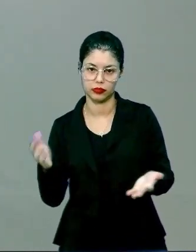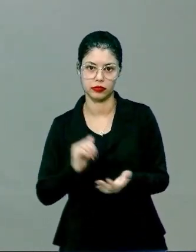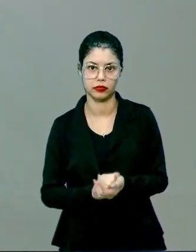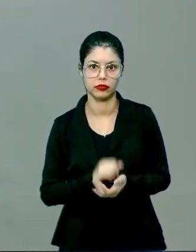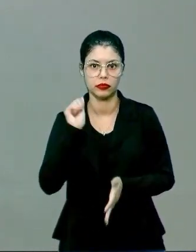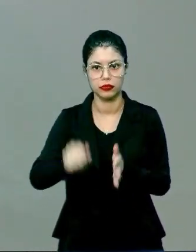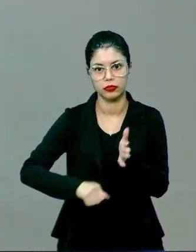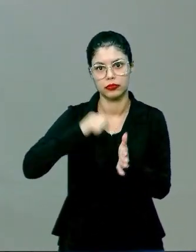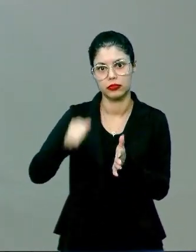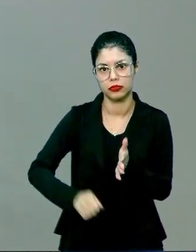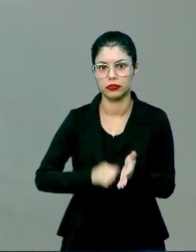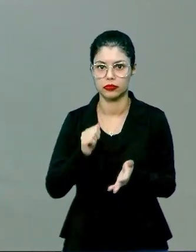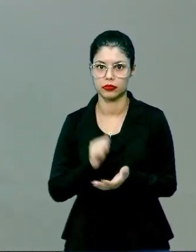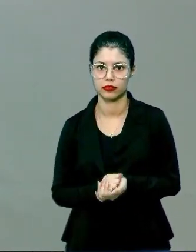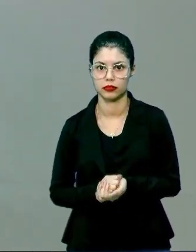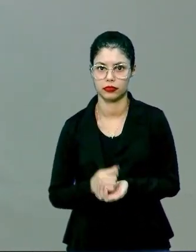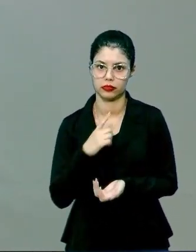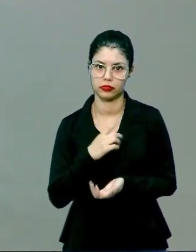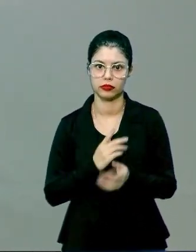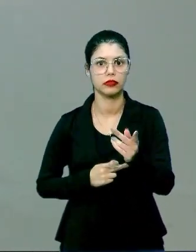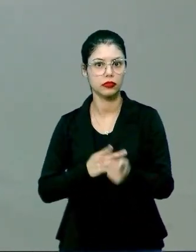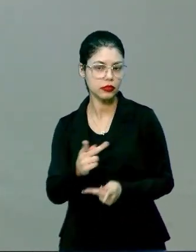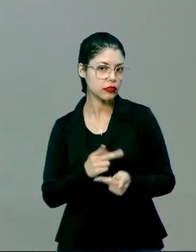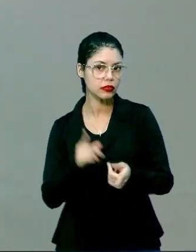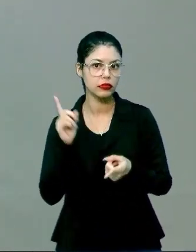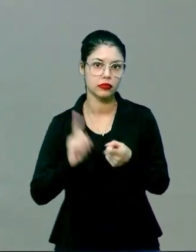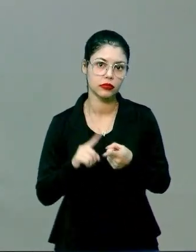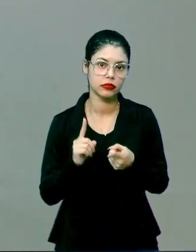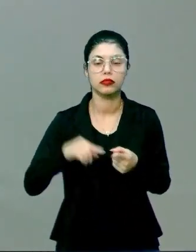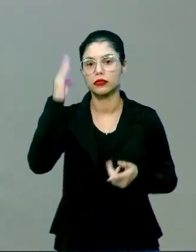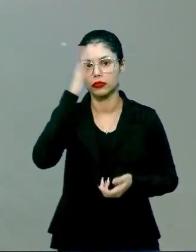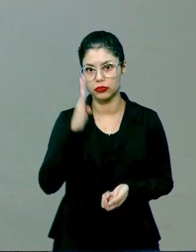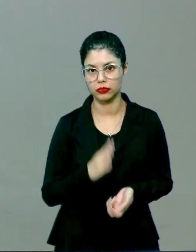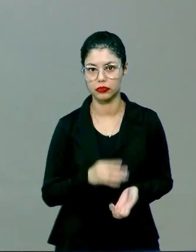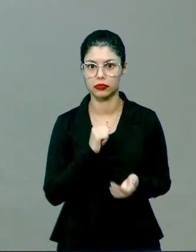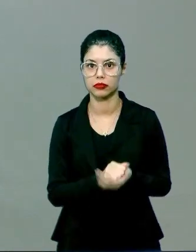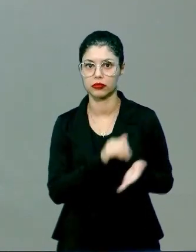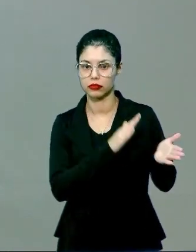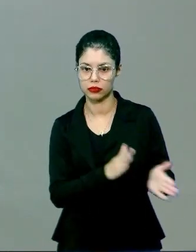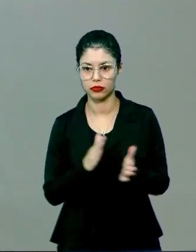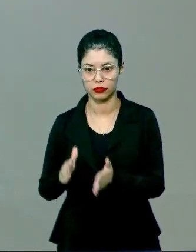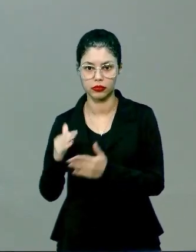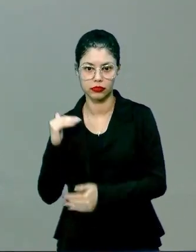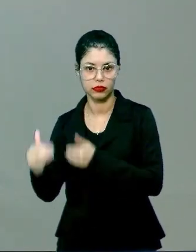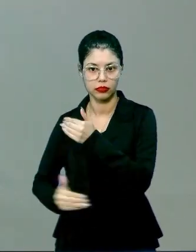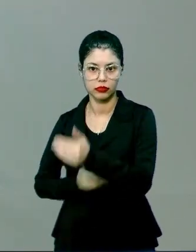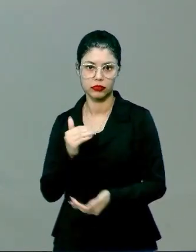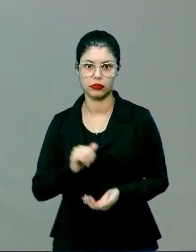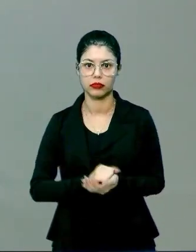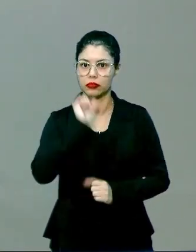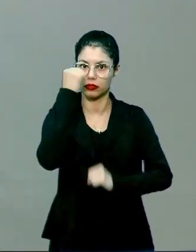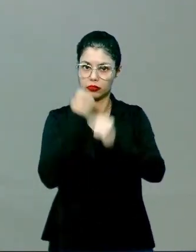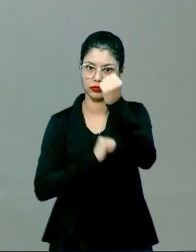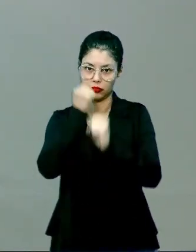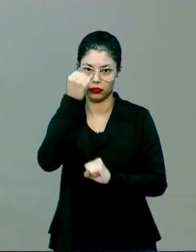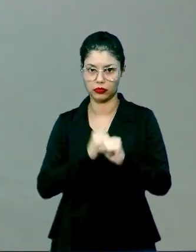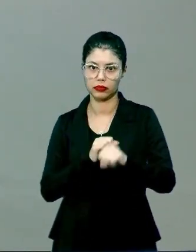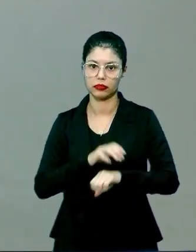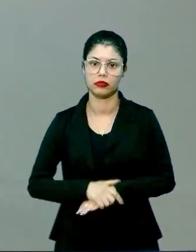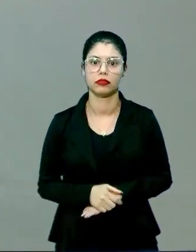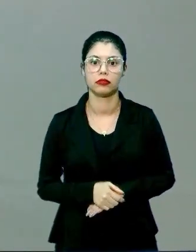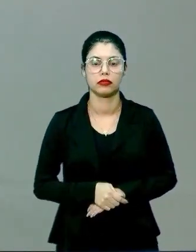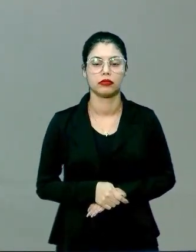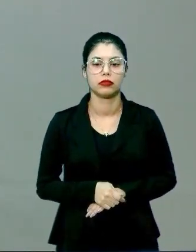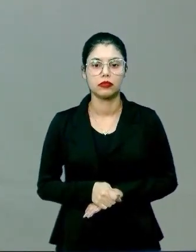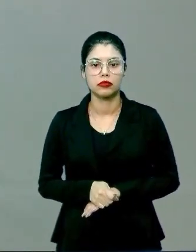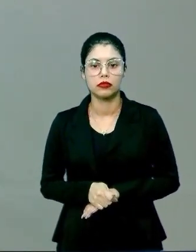essa ferrovia, ela tinha esse planejamento por quê? Porque o Brasil estava passando pelo processo de industrialização.